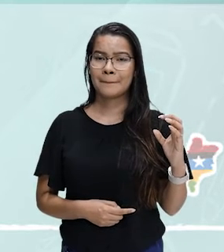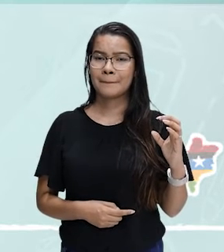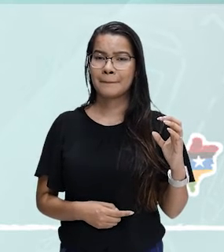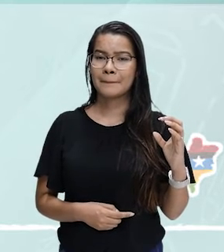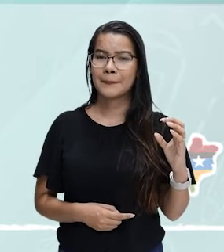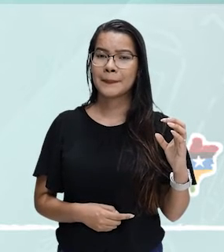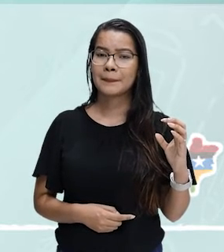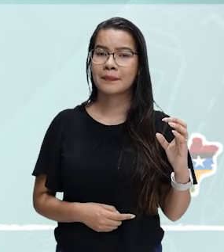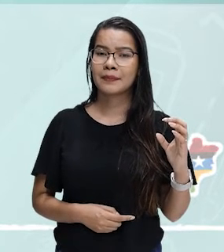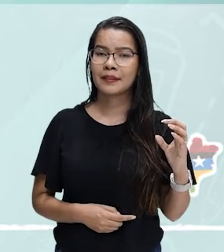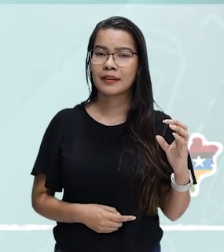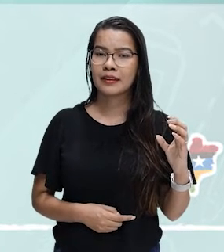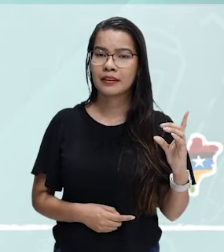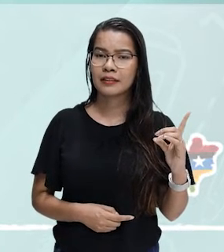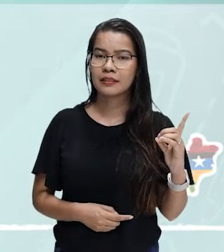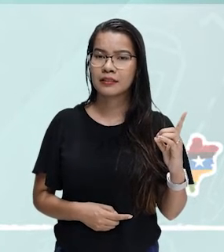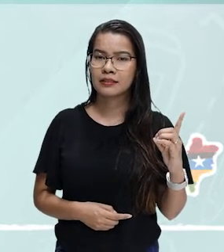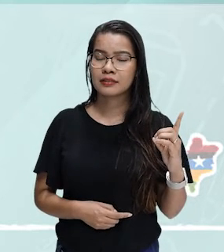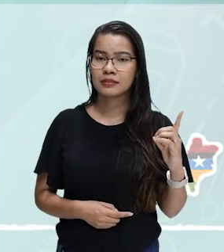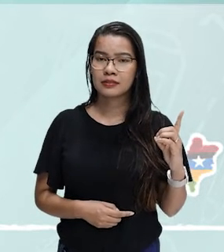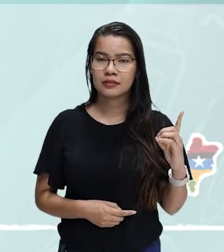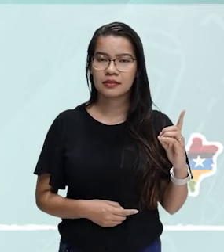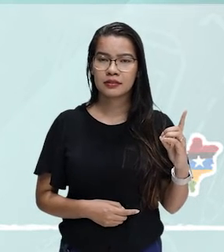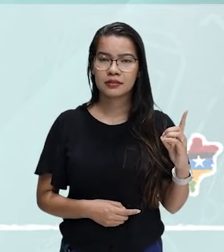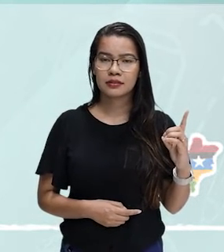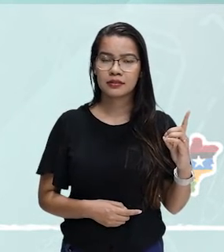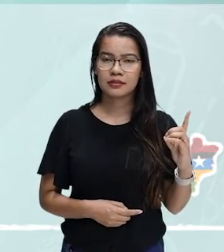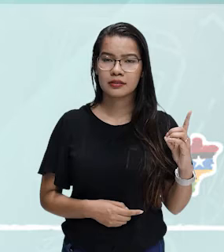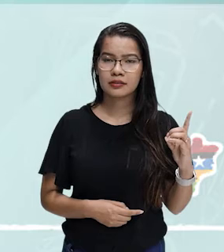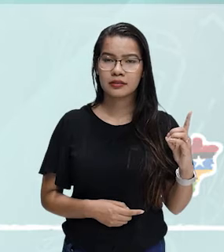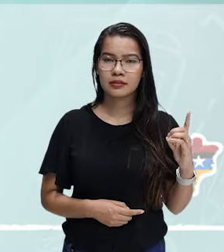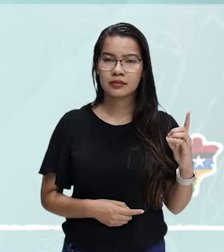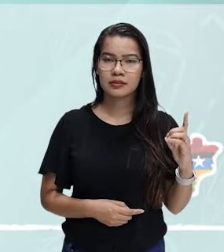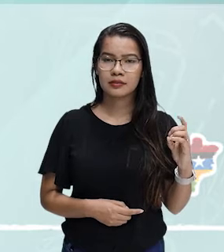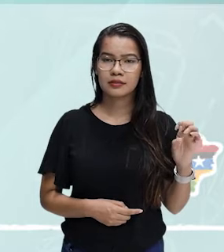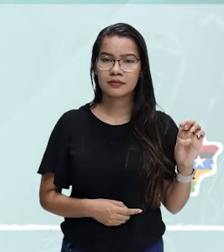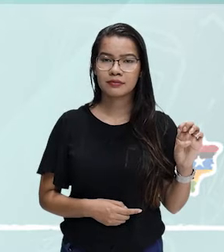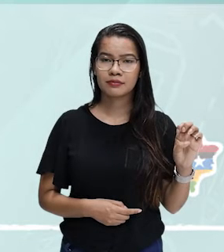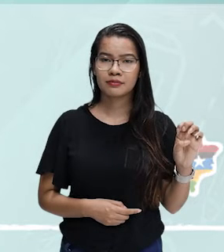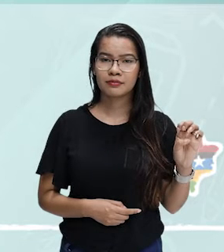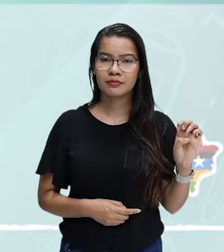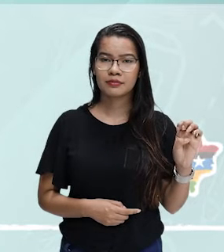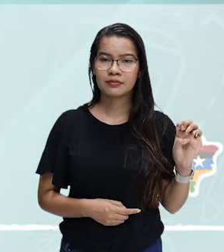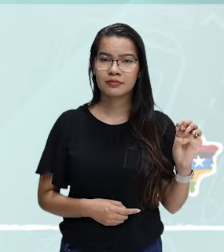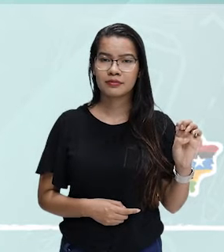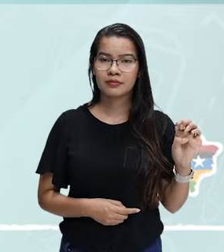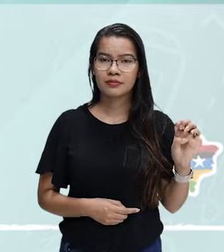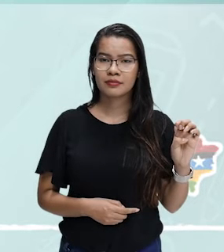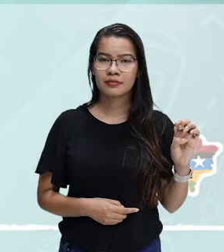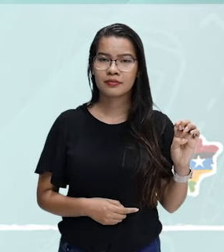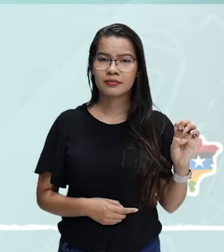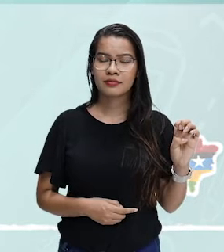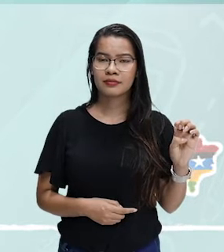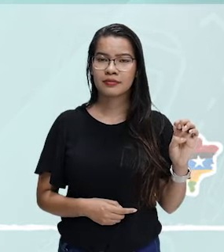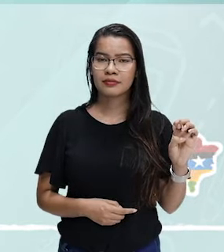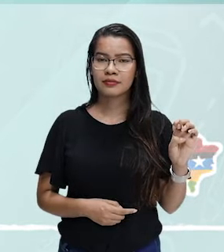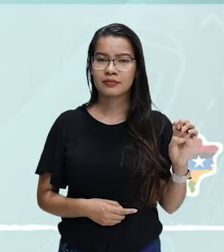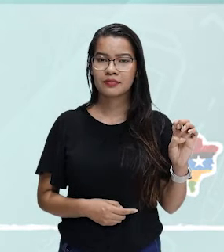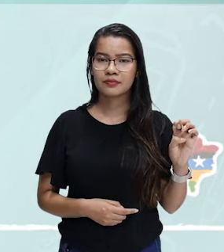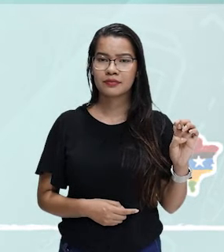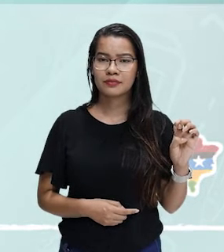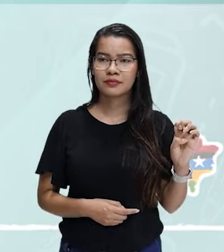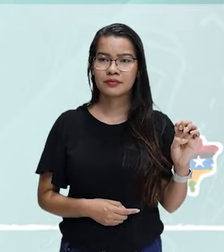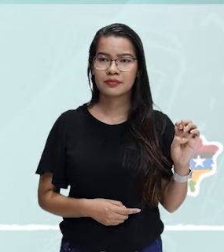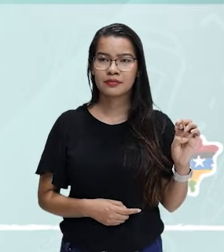Uma oração subordinada reduzida? Uma oração subordinada subjetiva? Uma oração subordinada